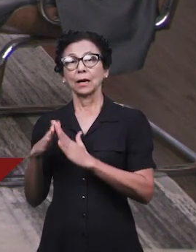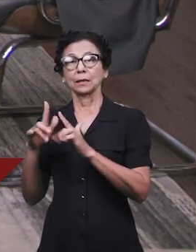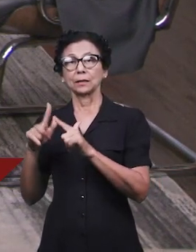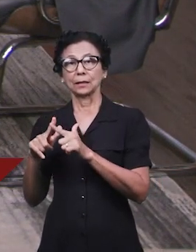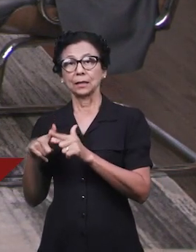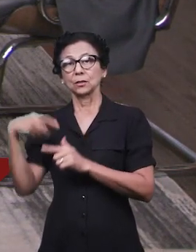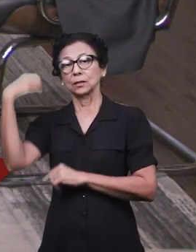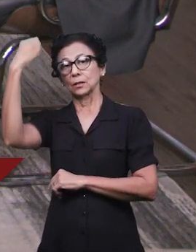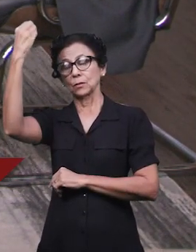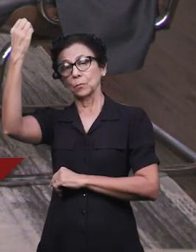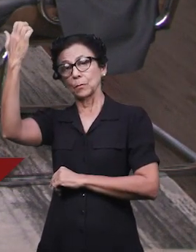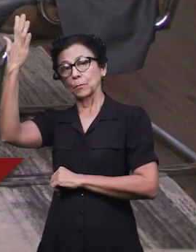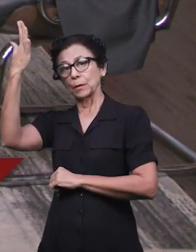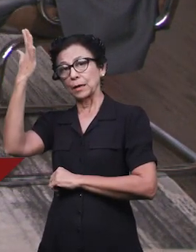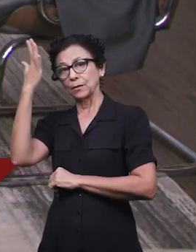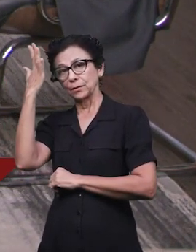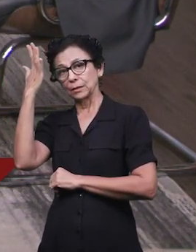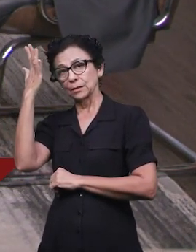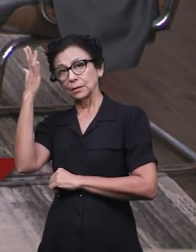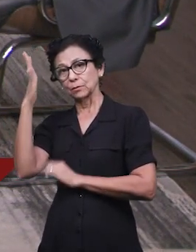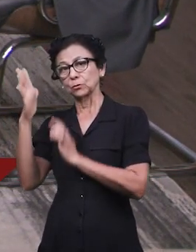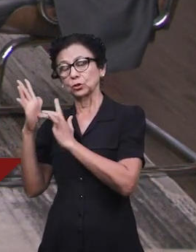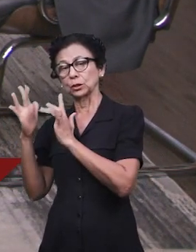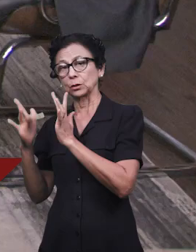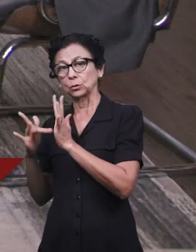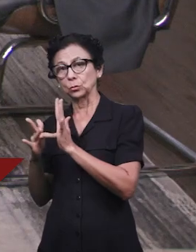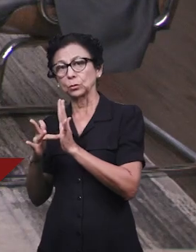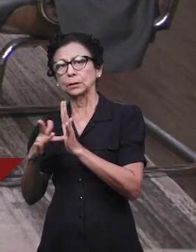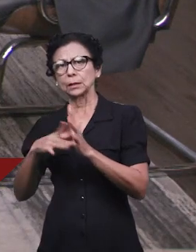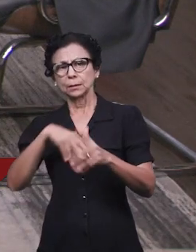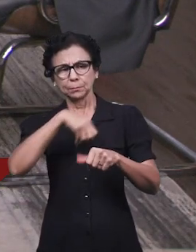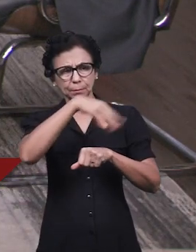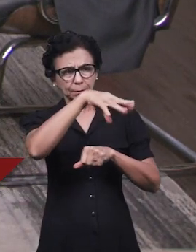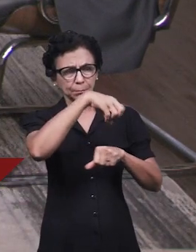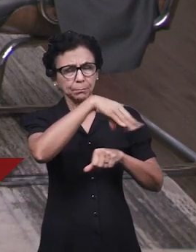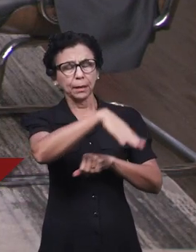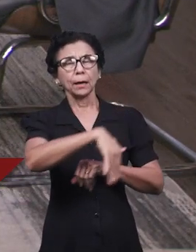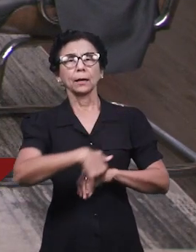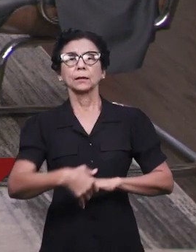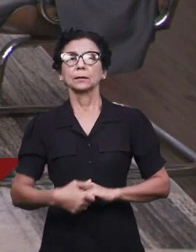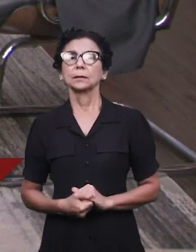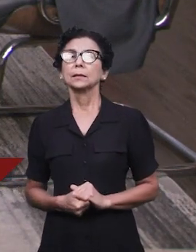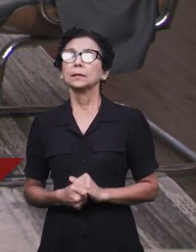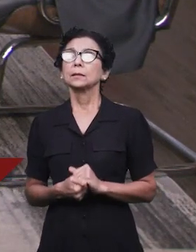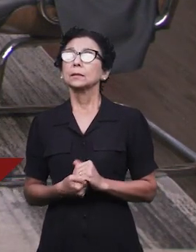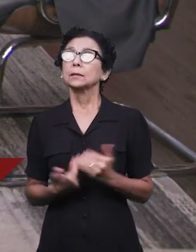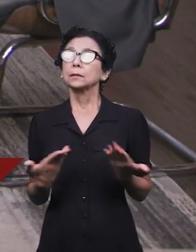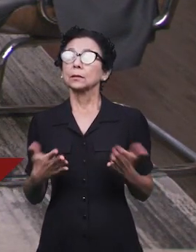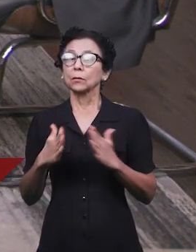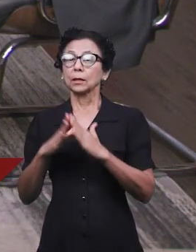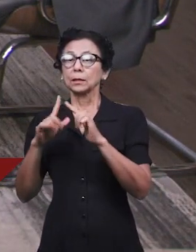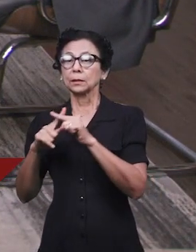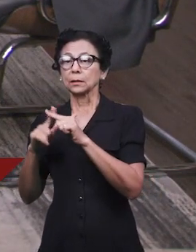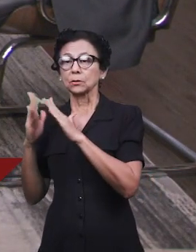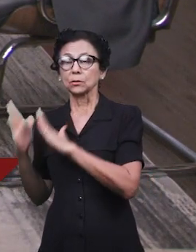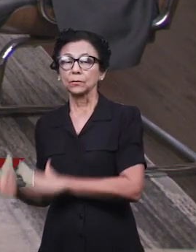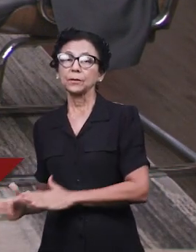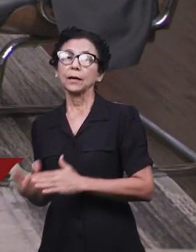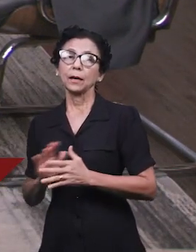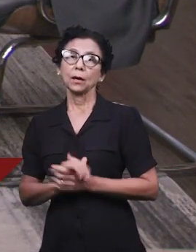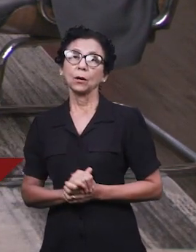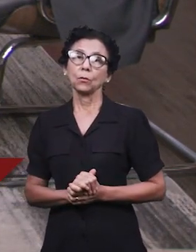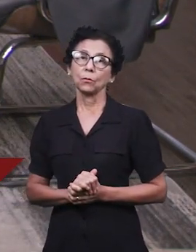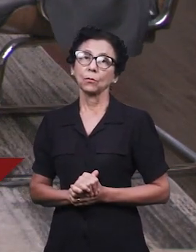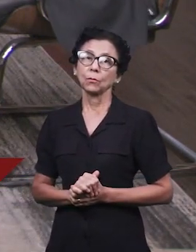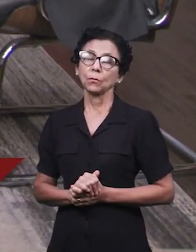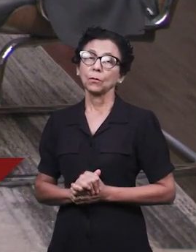E é um texto que diz, o Espírito e a esposa, ou seja, a igreja fiel, dizem, vem. A esposa diz porque o Espírito está dizendo, porque a revelação